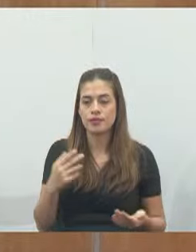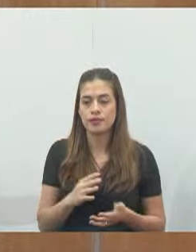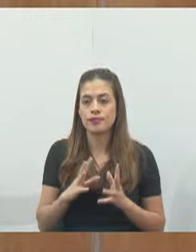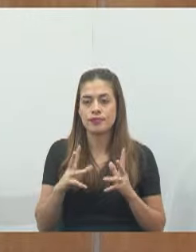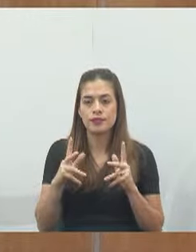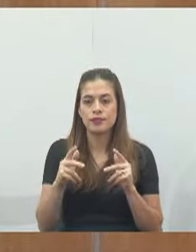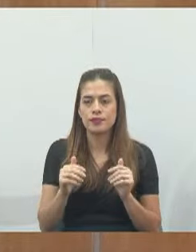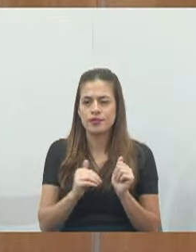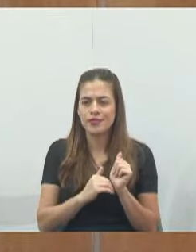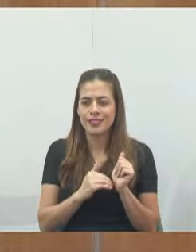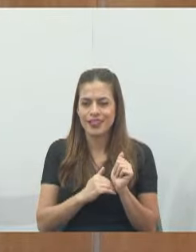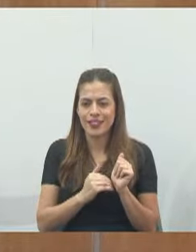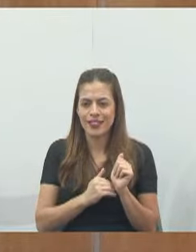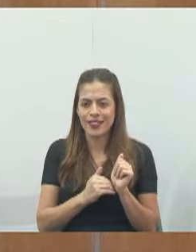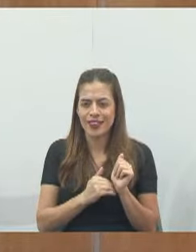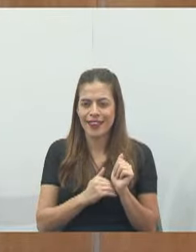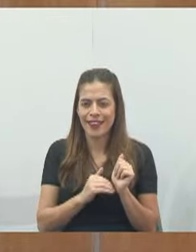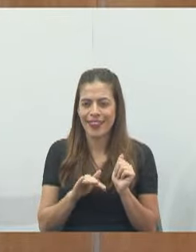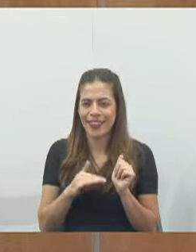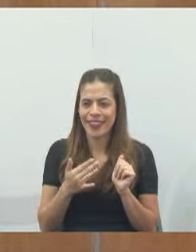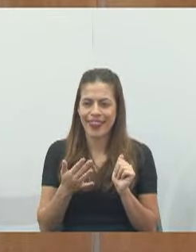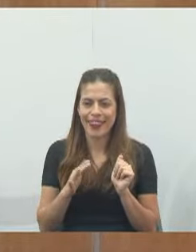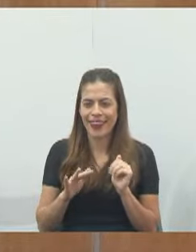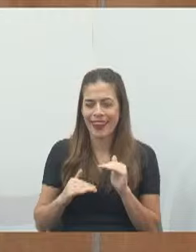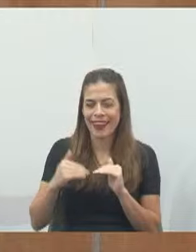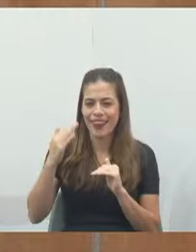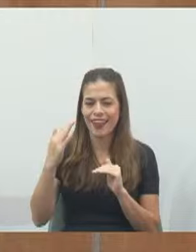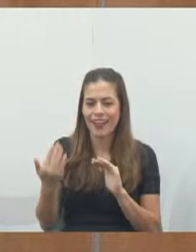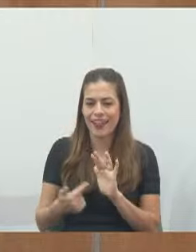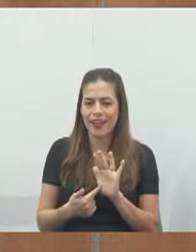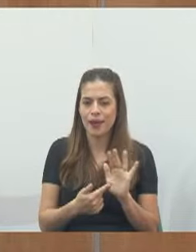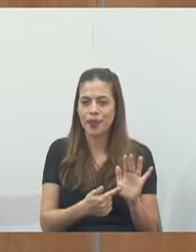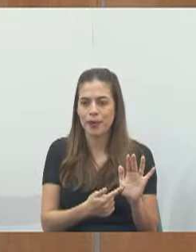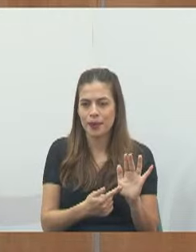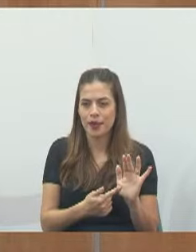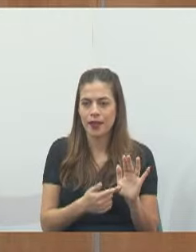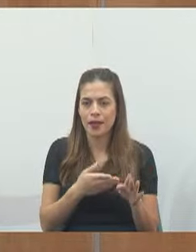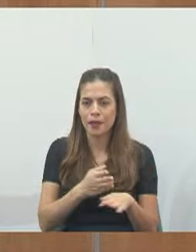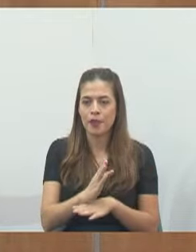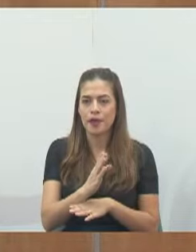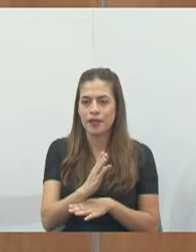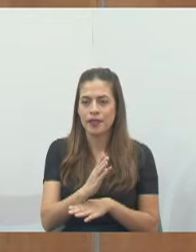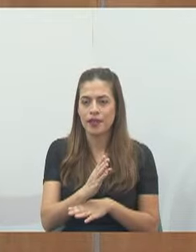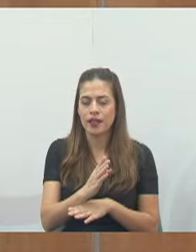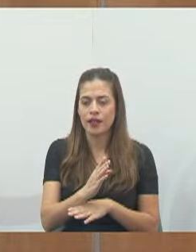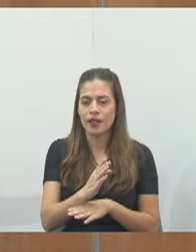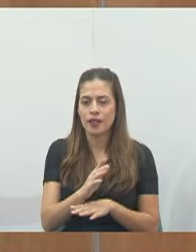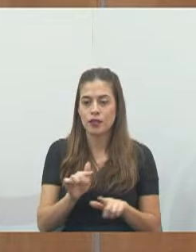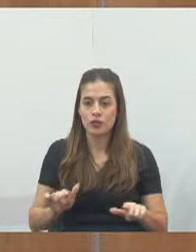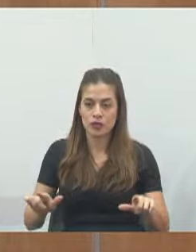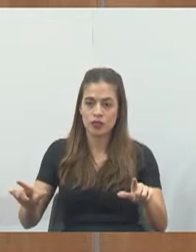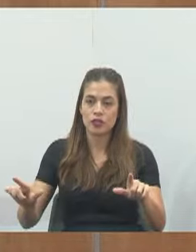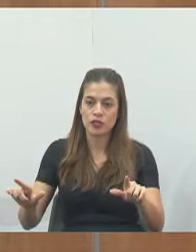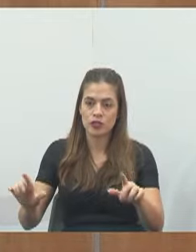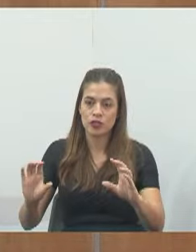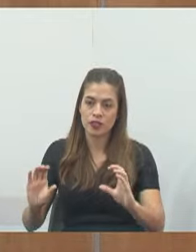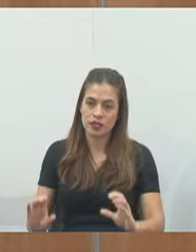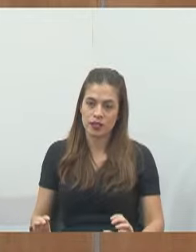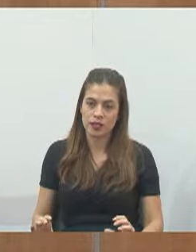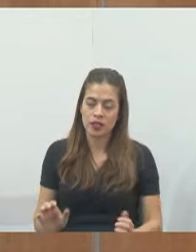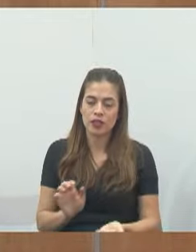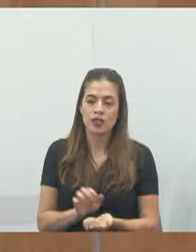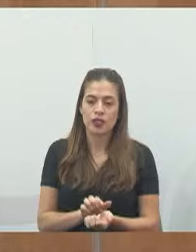Tudo que é secreto acaba, né, de forma unânime, né, aprovaram esse título de